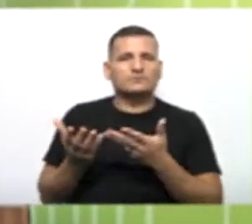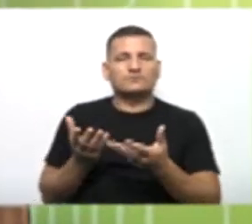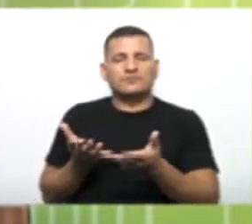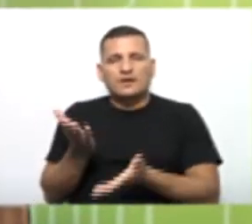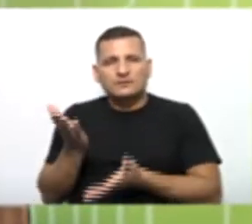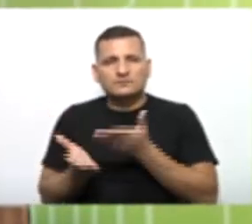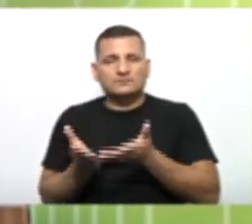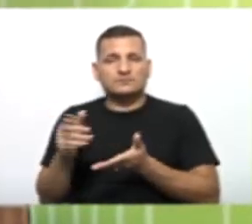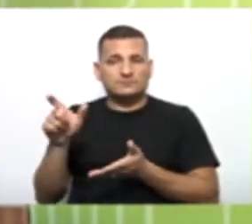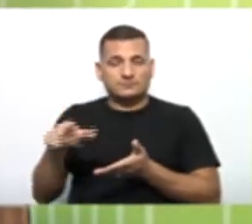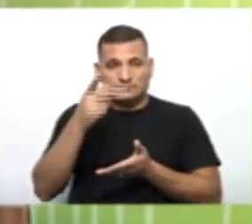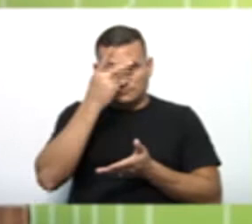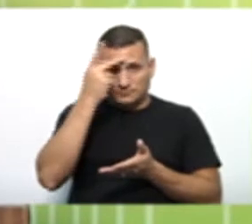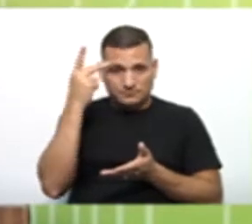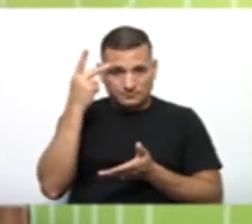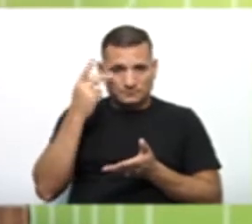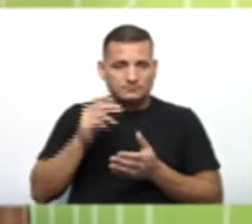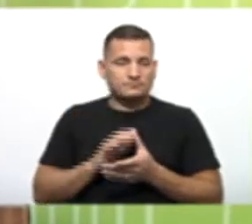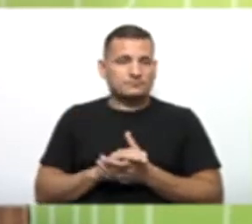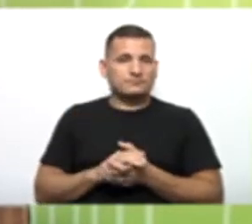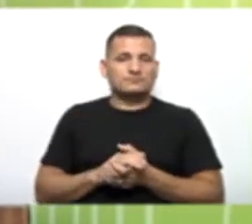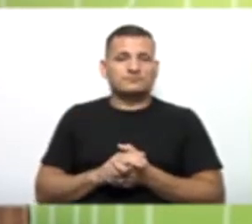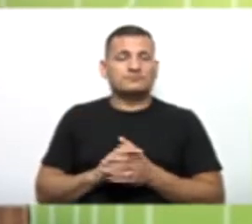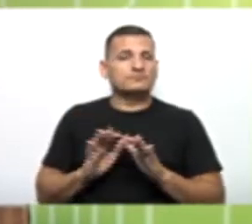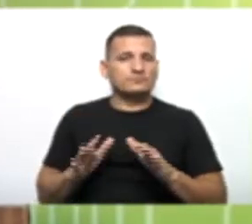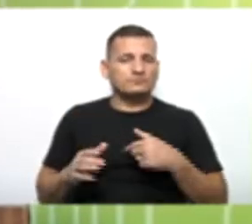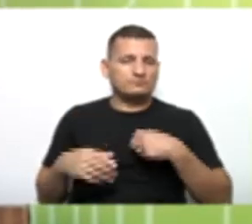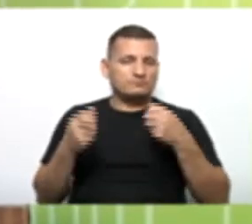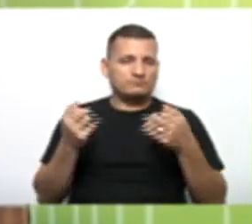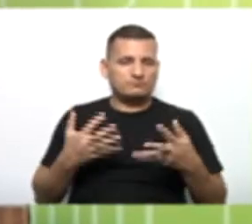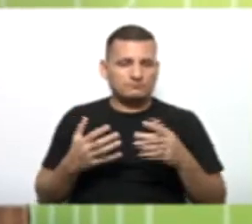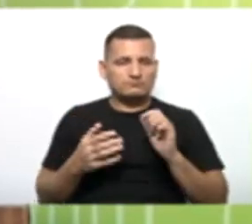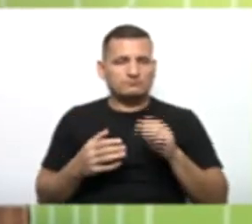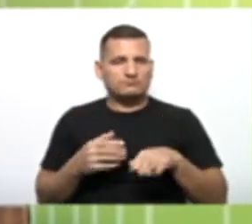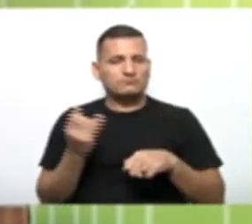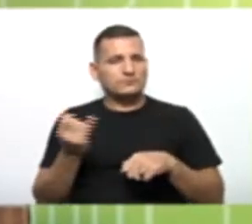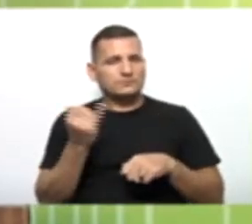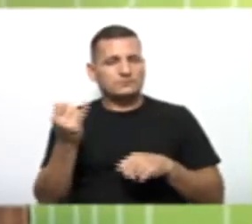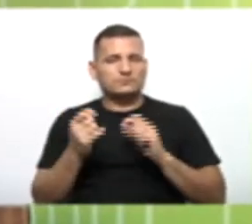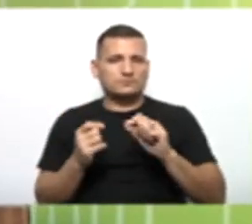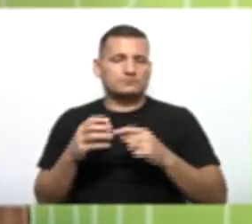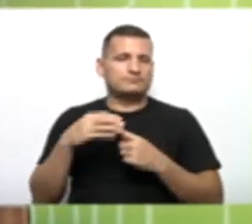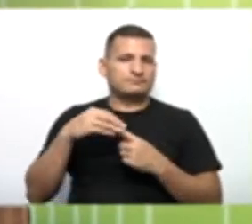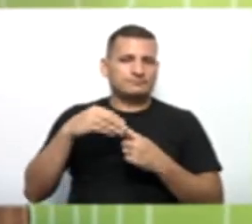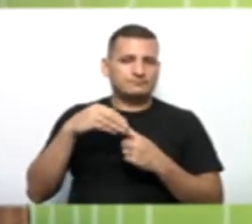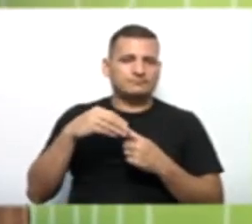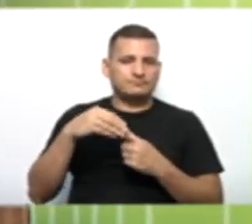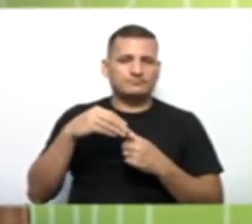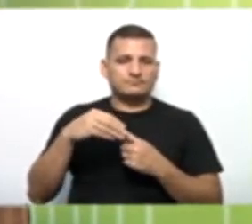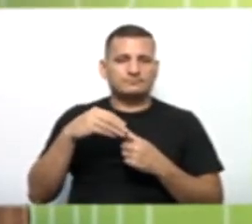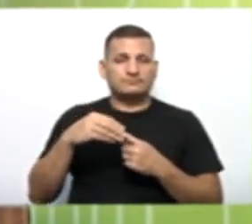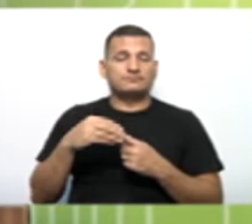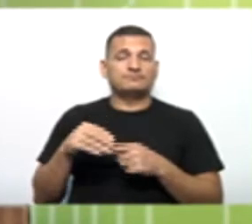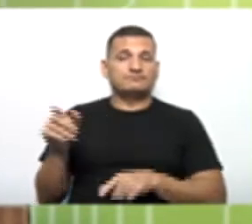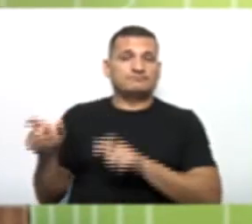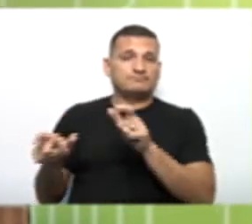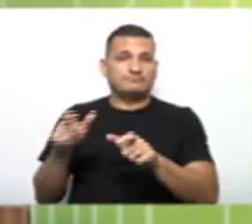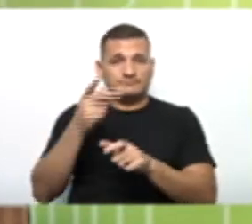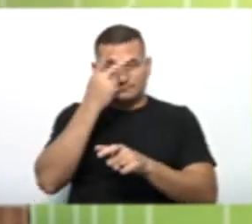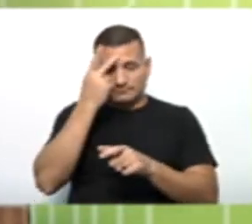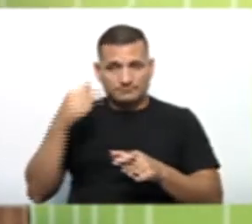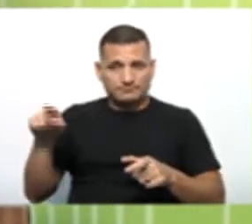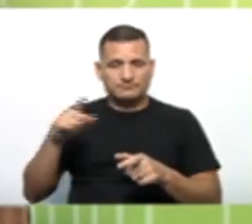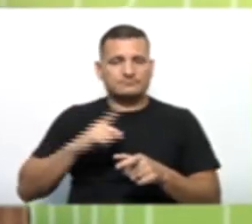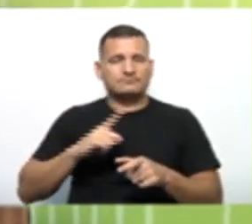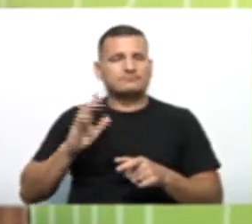atender essa pessoa claro né eu estou falando isso que é importante ser dado uma prioridade uma ênfase a essas pessoas